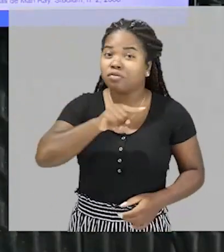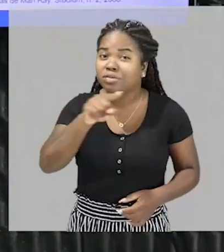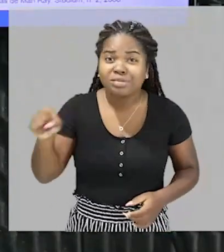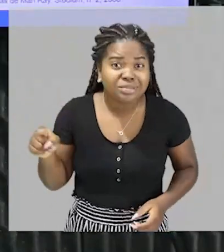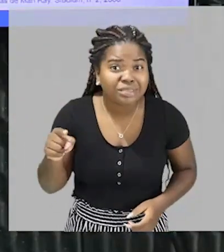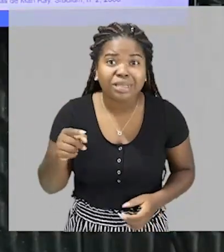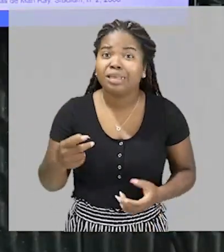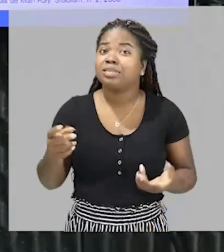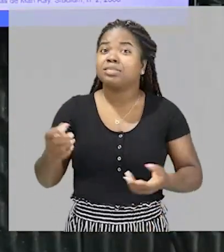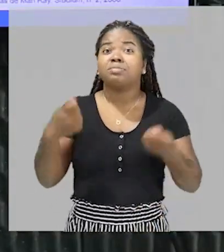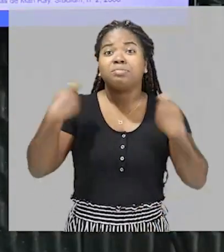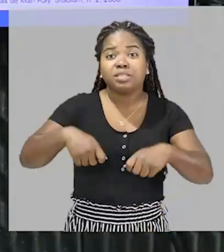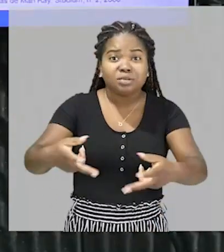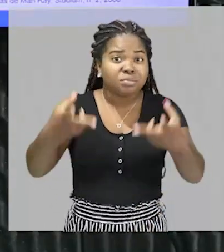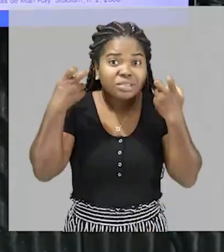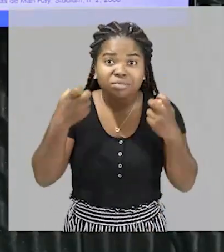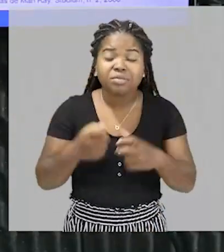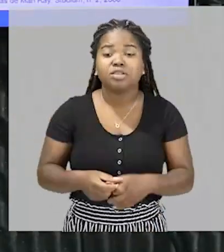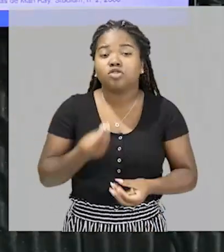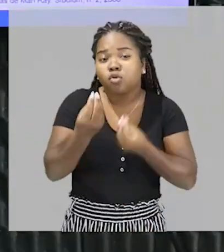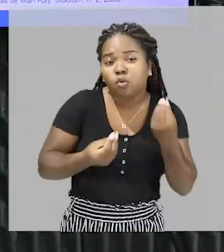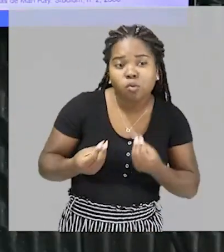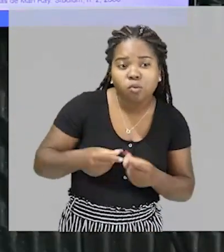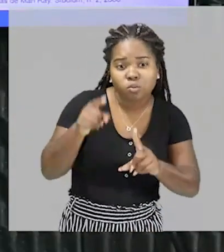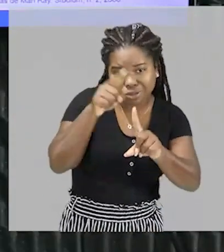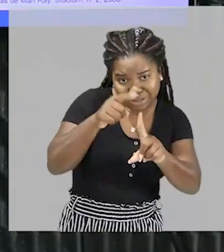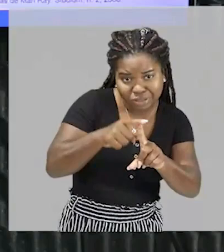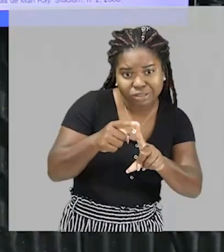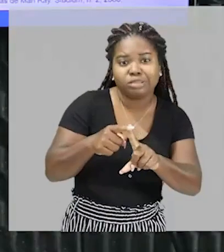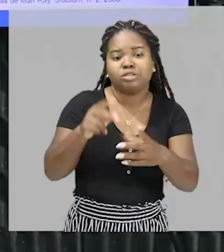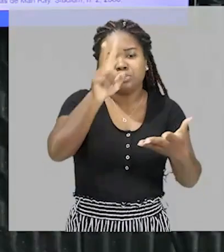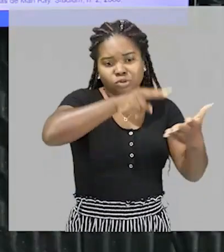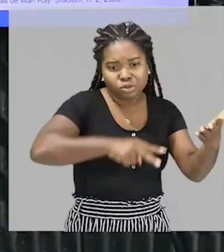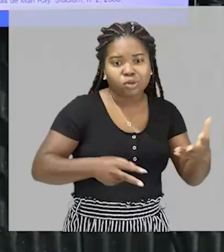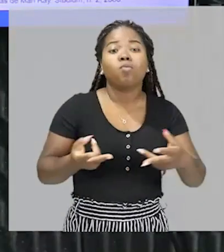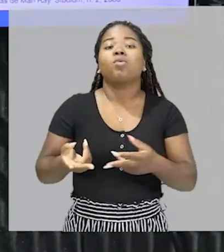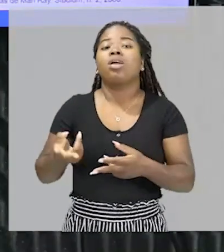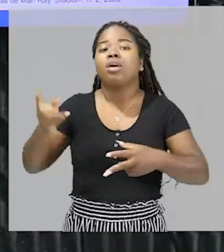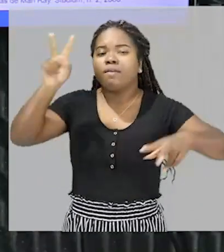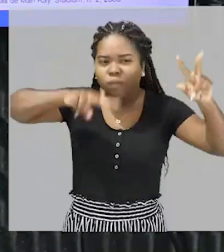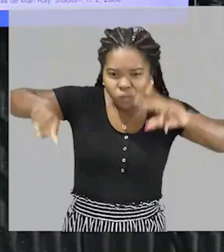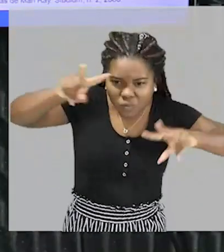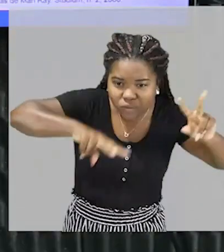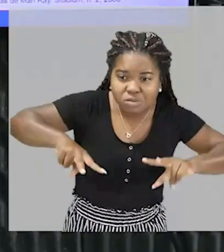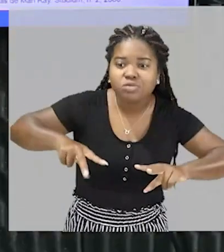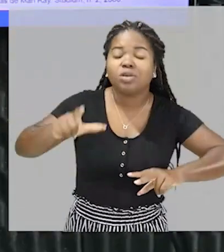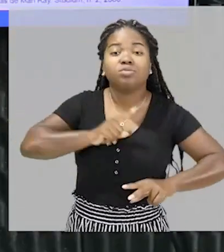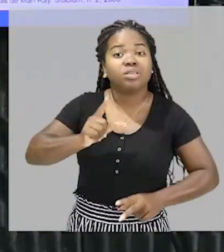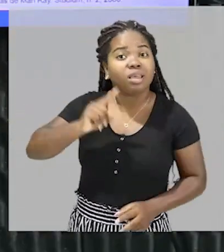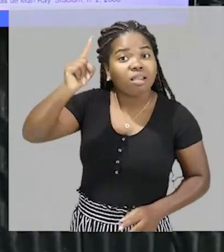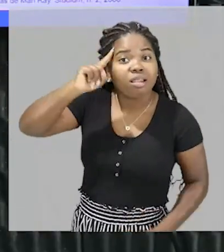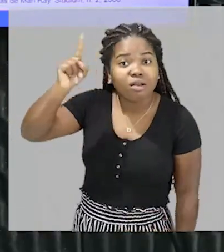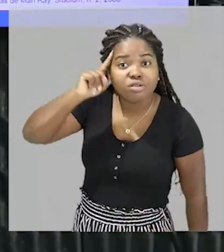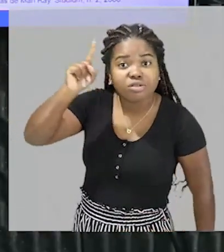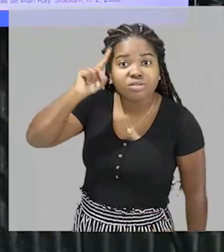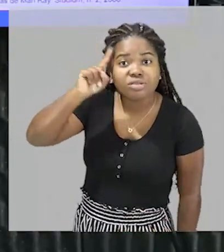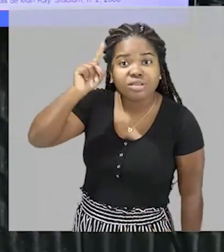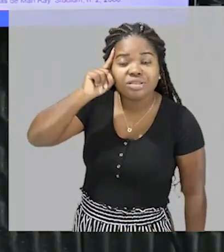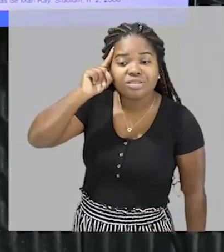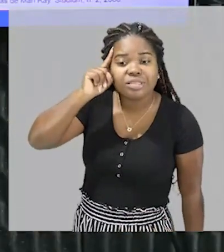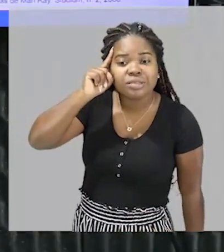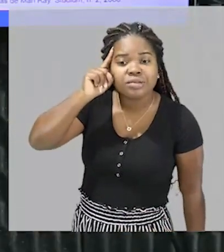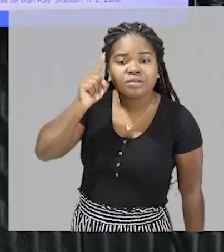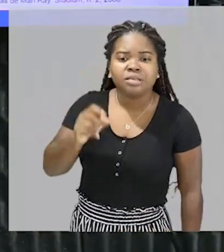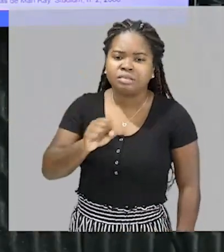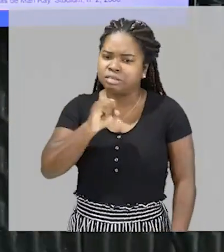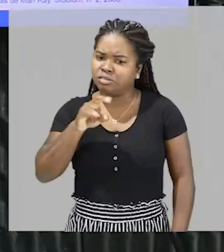linguagem visual está presente no dia a dia. Nós somos uma civilização que a gente consome imagem demais. E aí você não conseguir